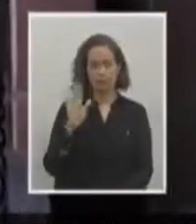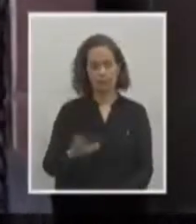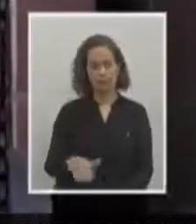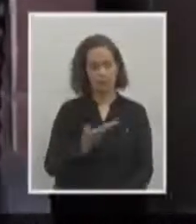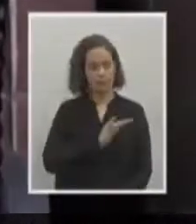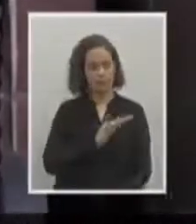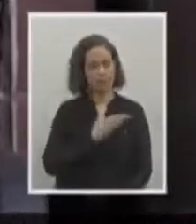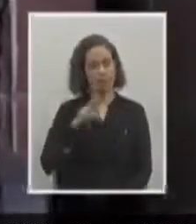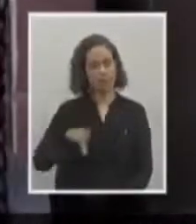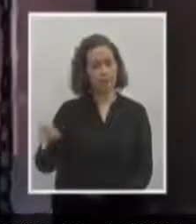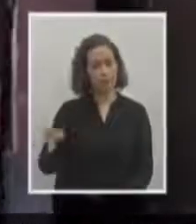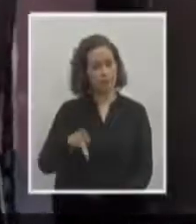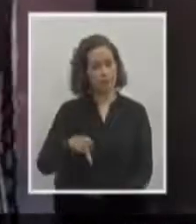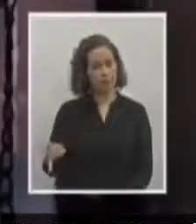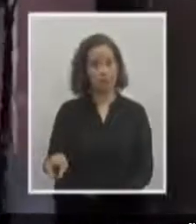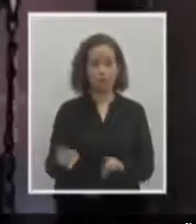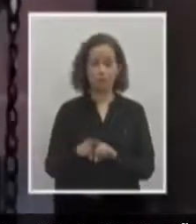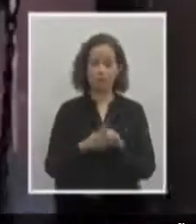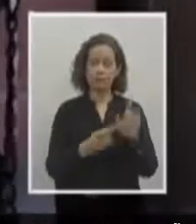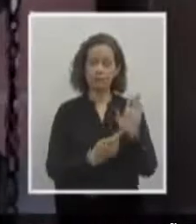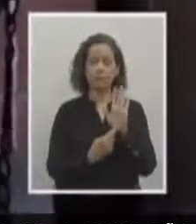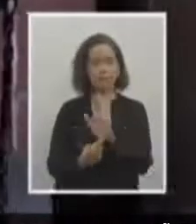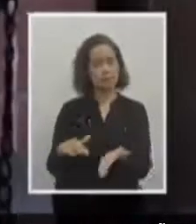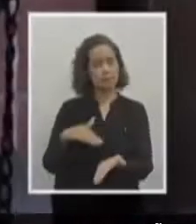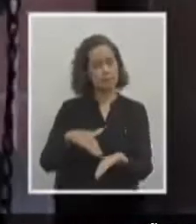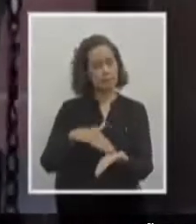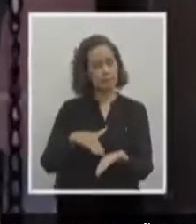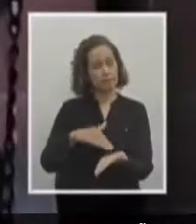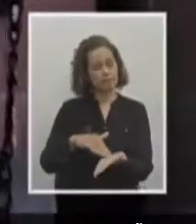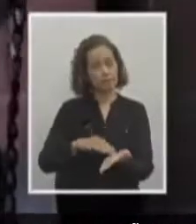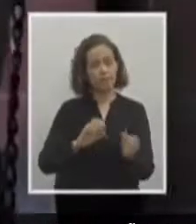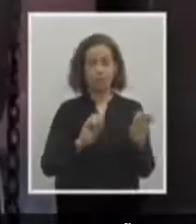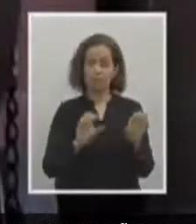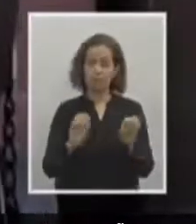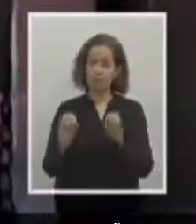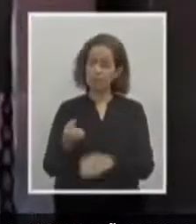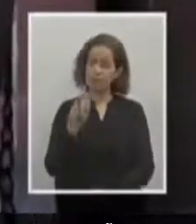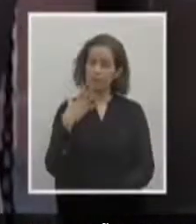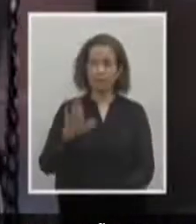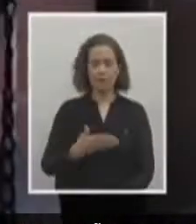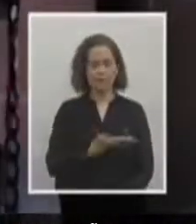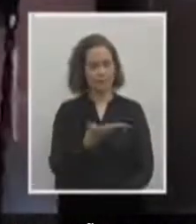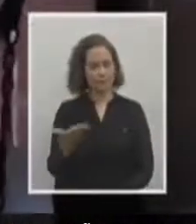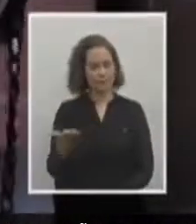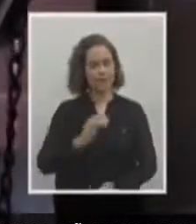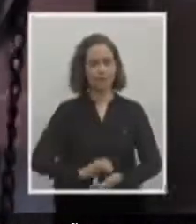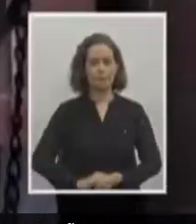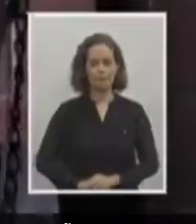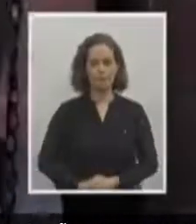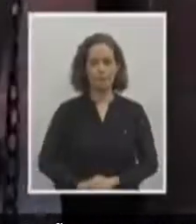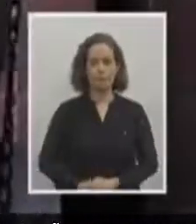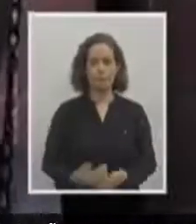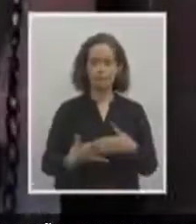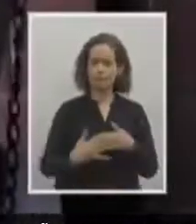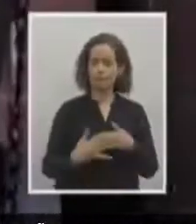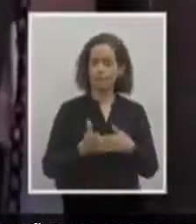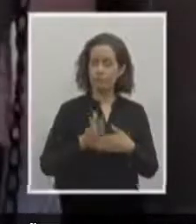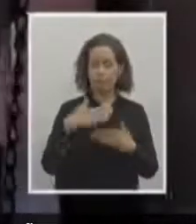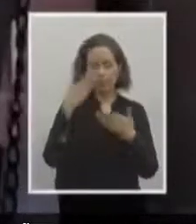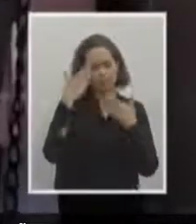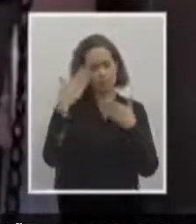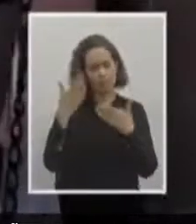boa tarde à representante da Secretaria de Educação, boa tarde para vocês. Bom, desde já, eu gostaria de agradecer